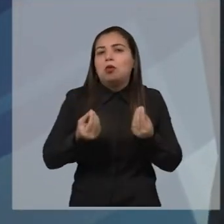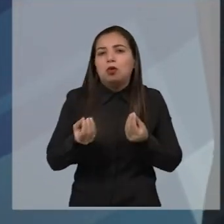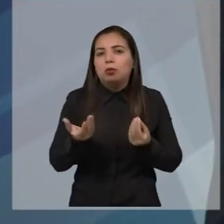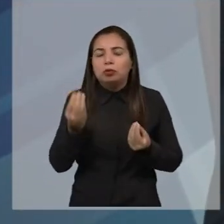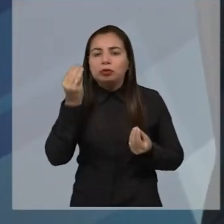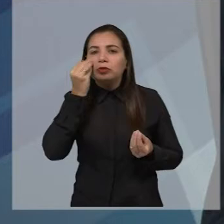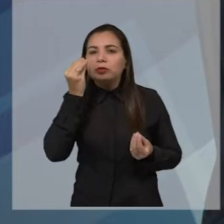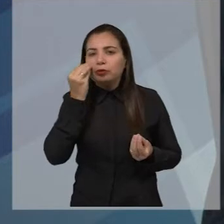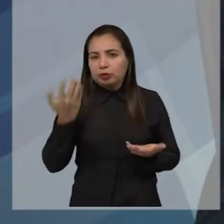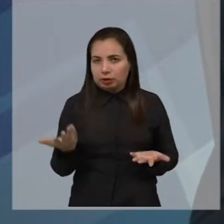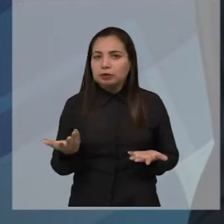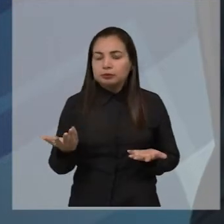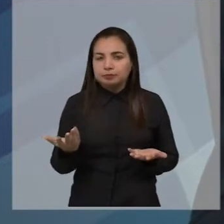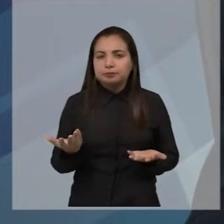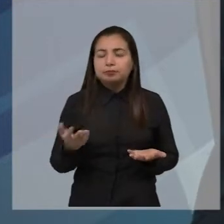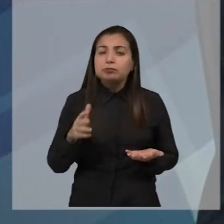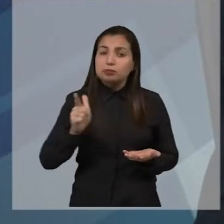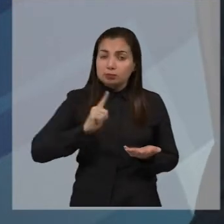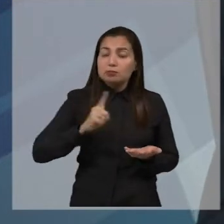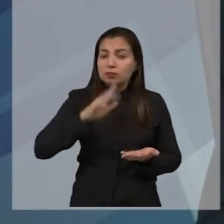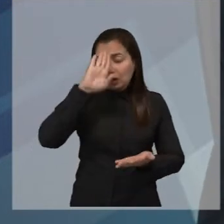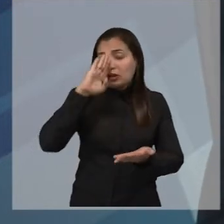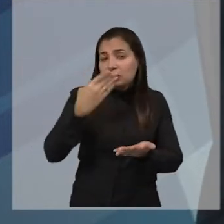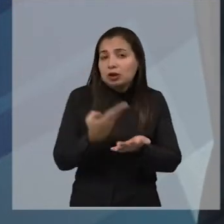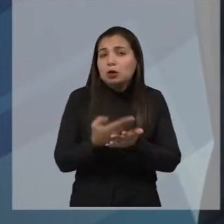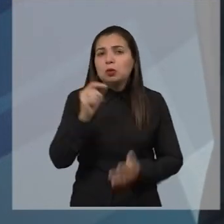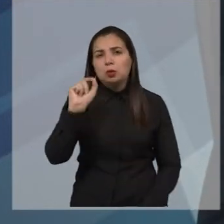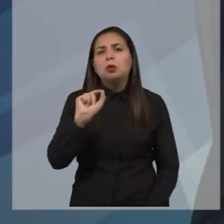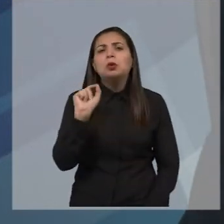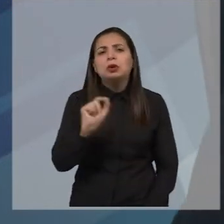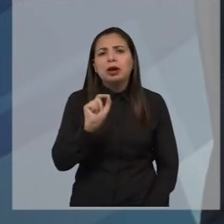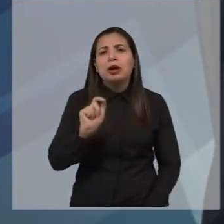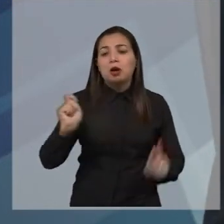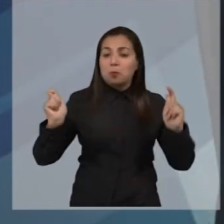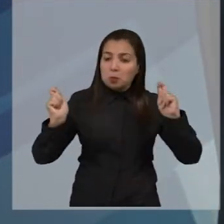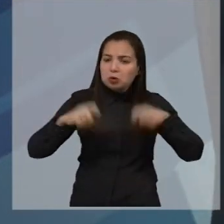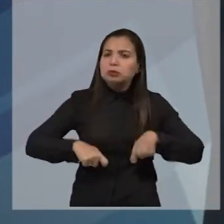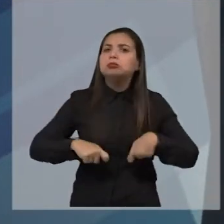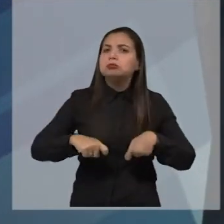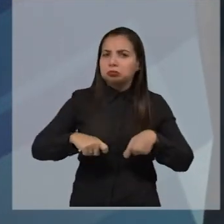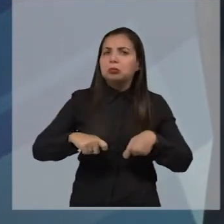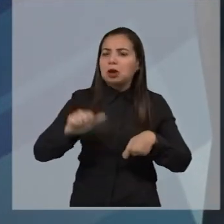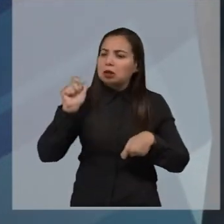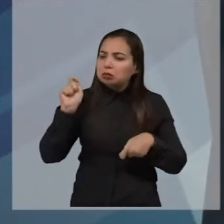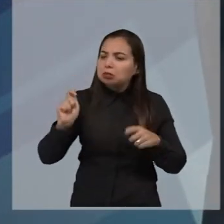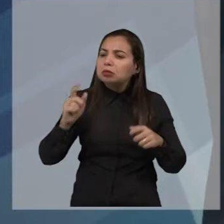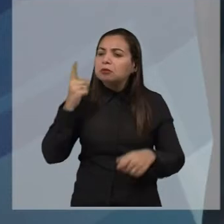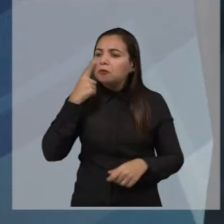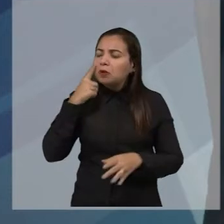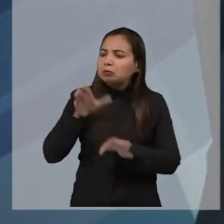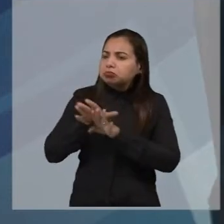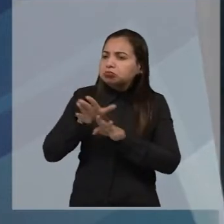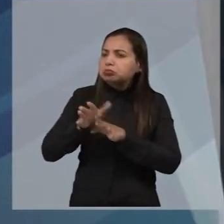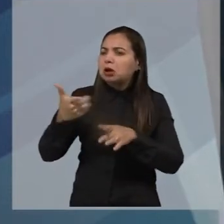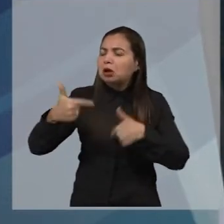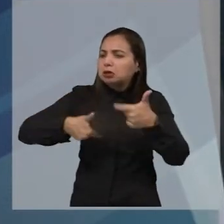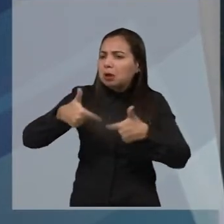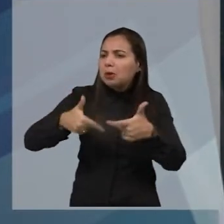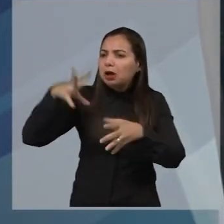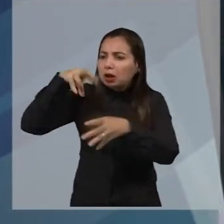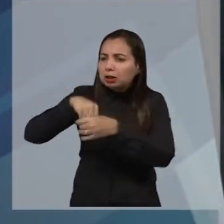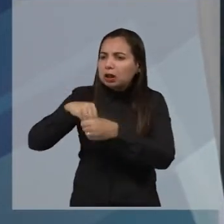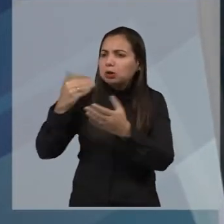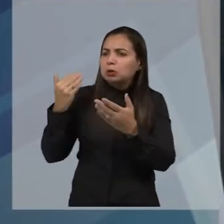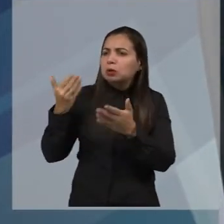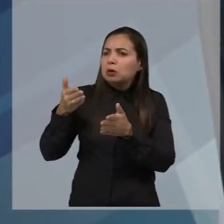Durkheim, ele acreditava piamente nessa possibilidade de recuperação do cidadão, né? Então,